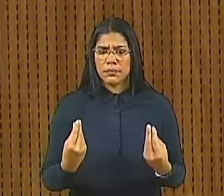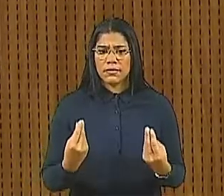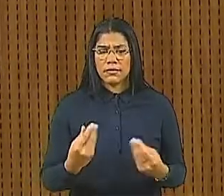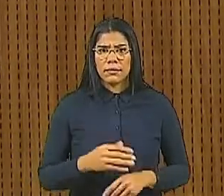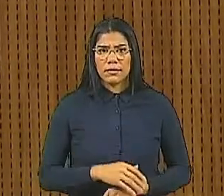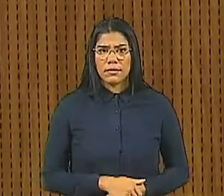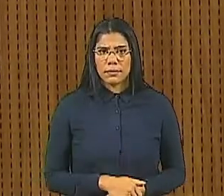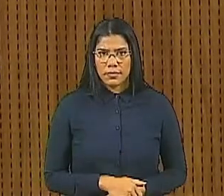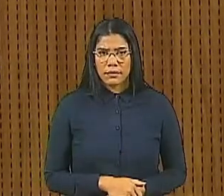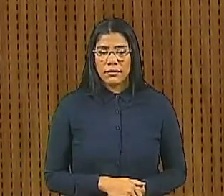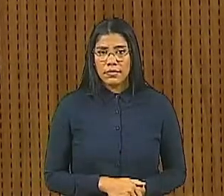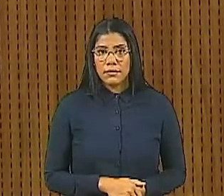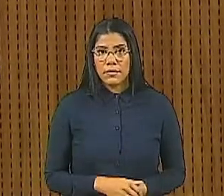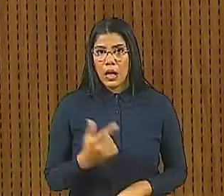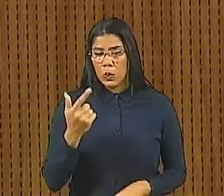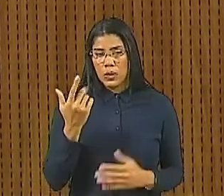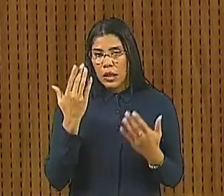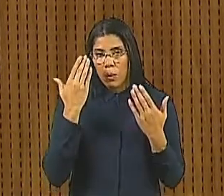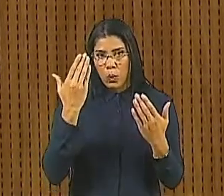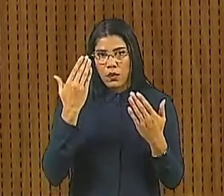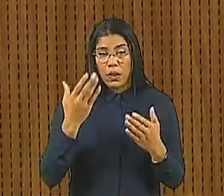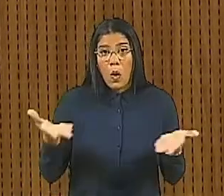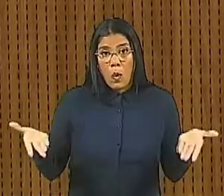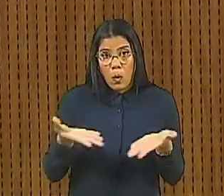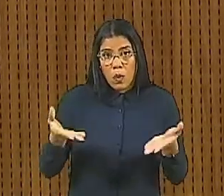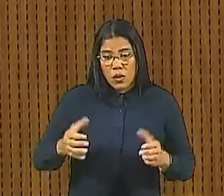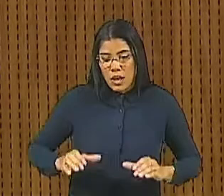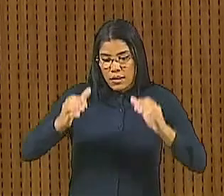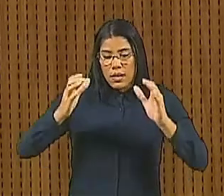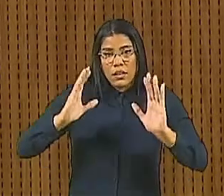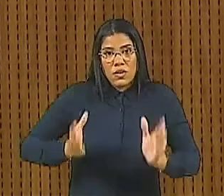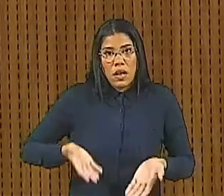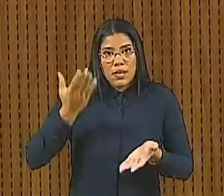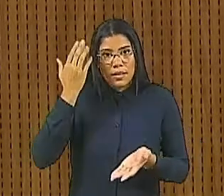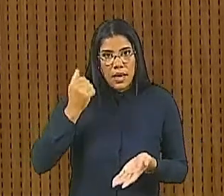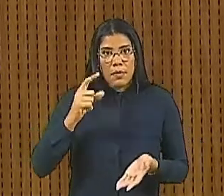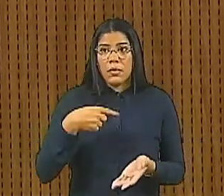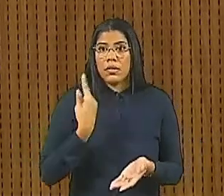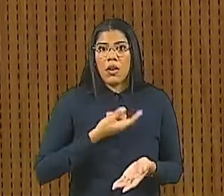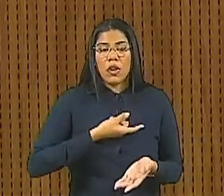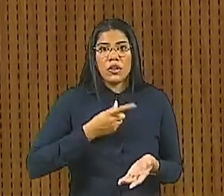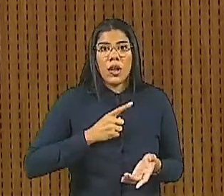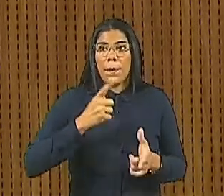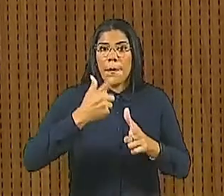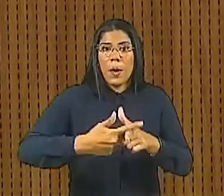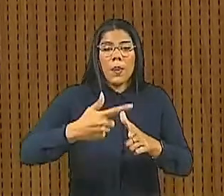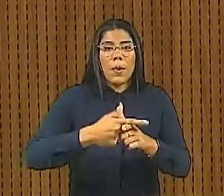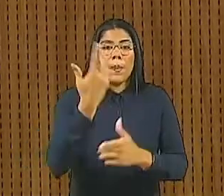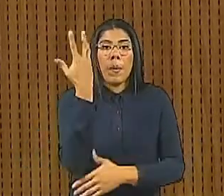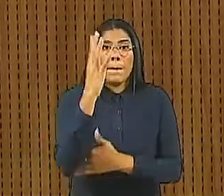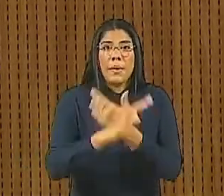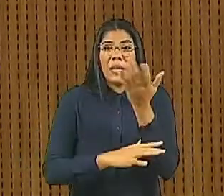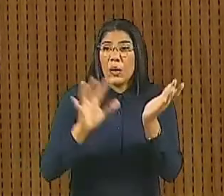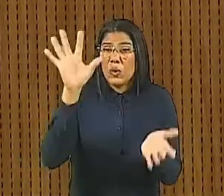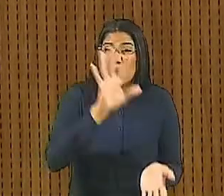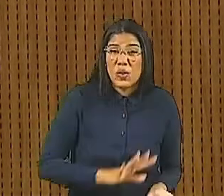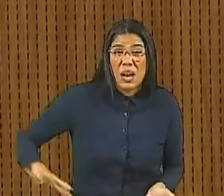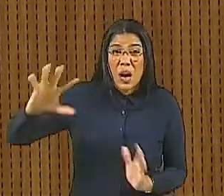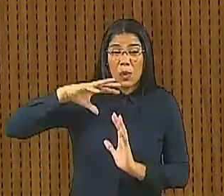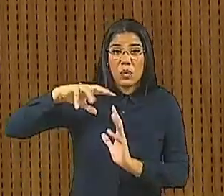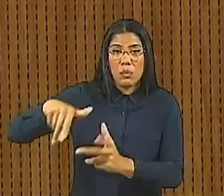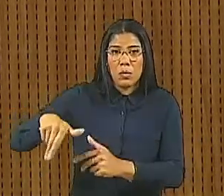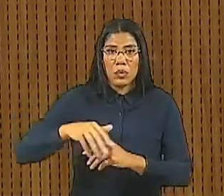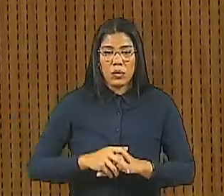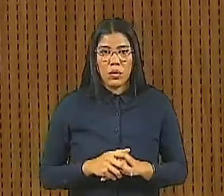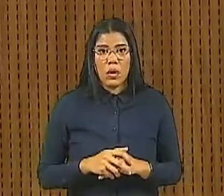Não há dúvida hoje na ciência de que estamos sob crise ambiental planetária. O MAP Biomas, só